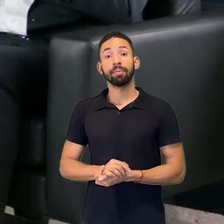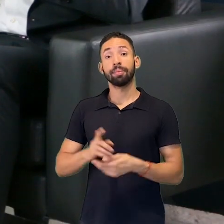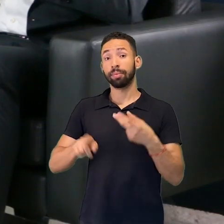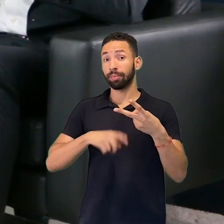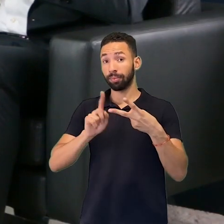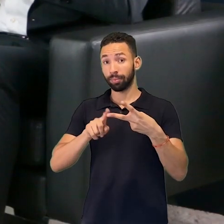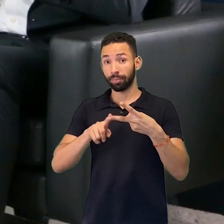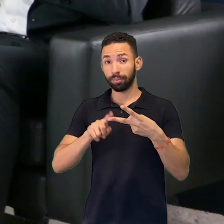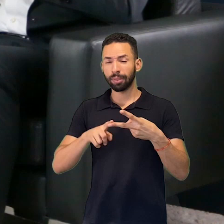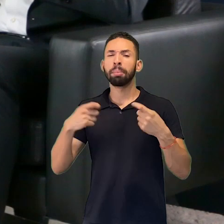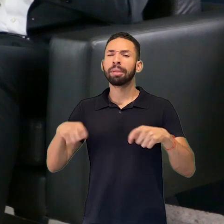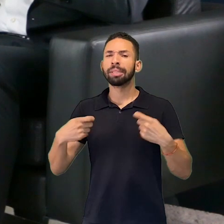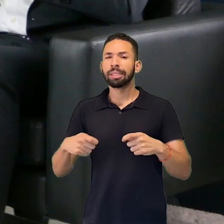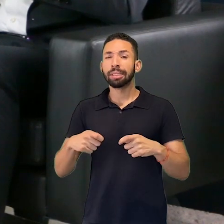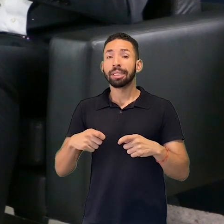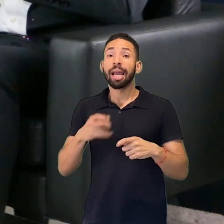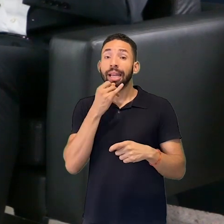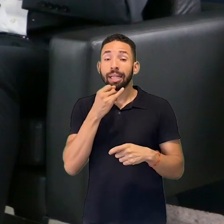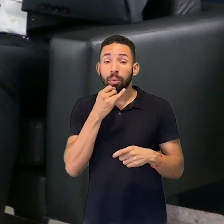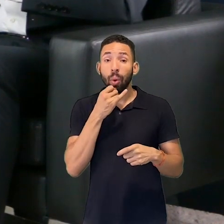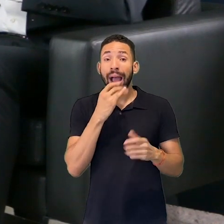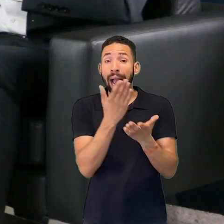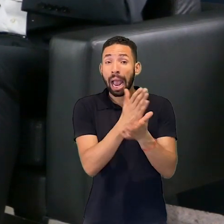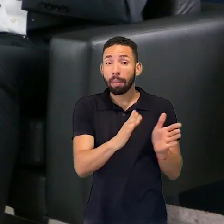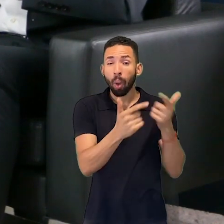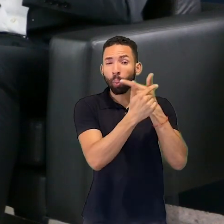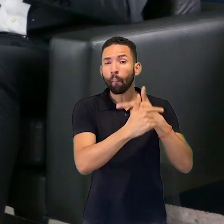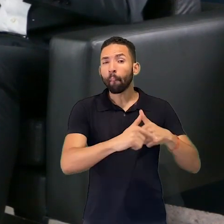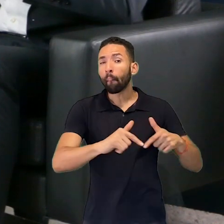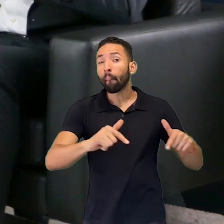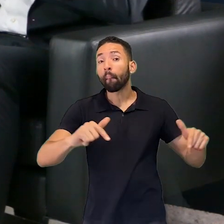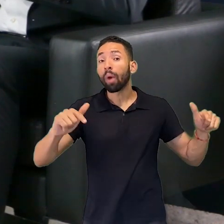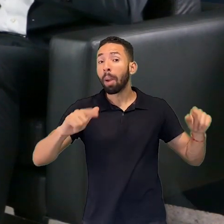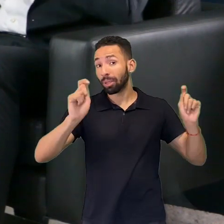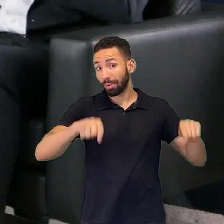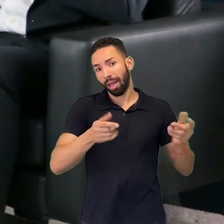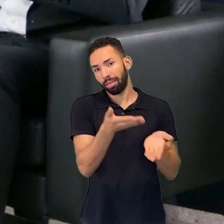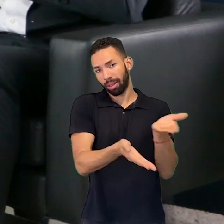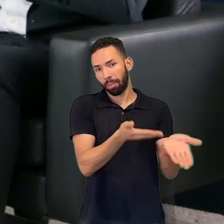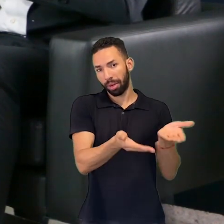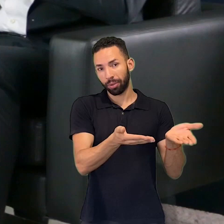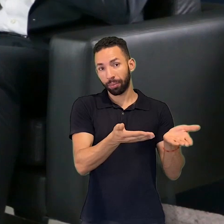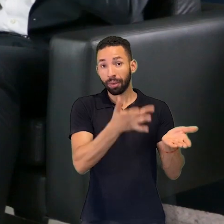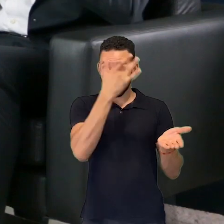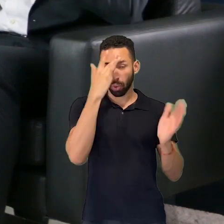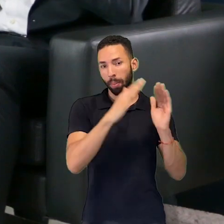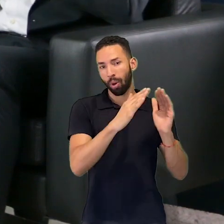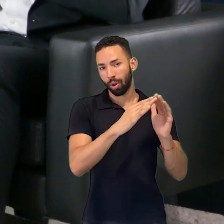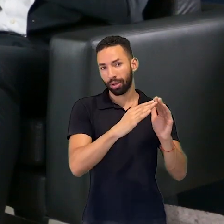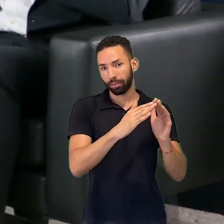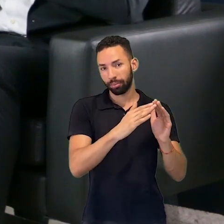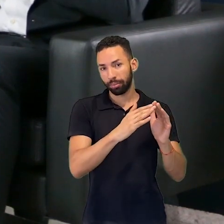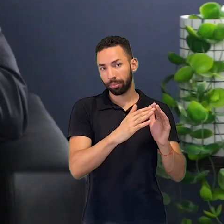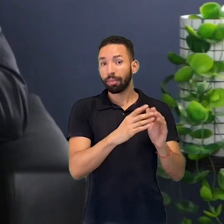O segundo passo, tem que ter sido esgotada a possibilidade de tratamento onde aquela